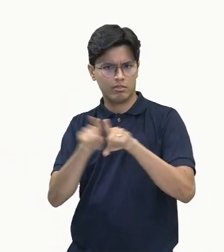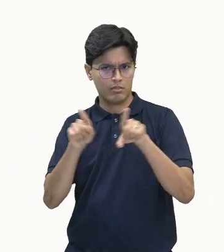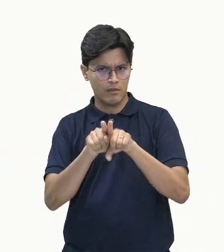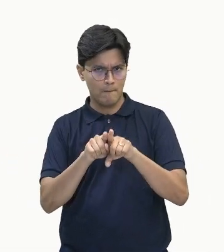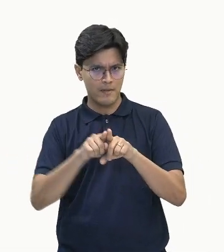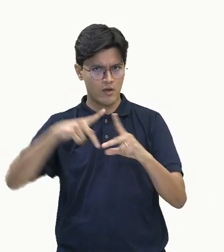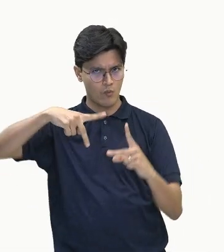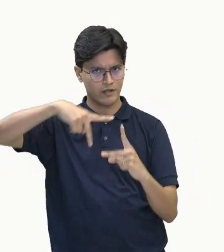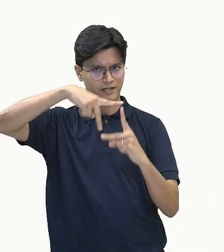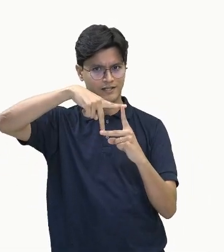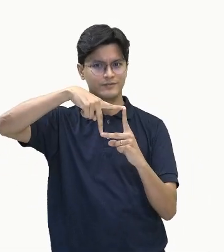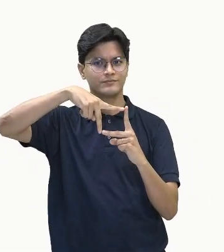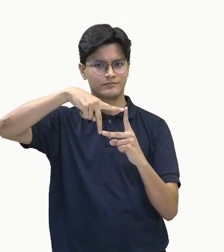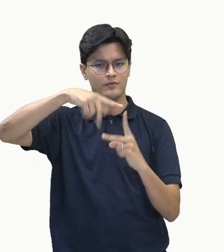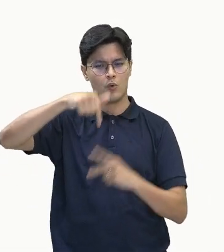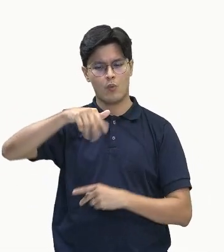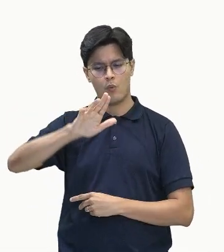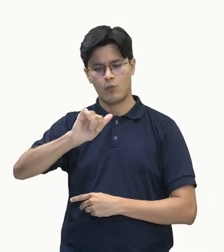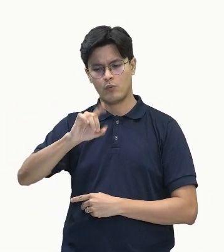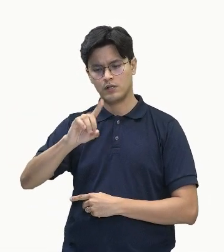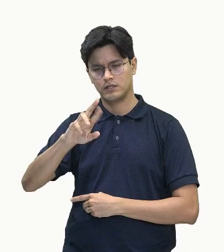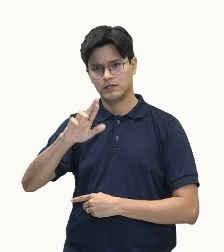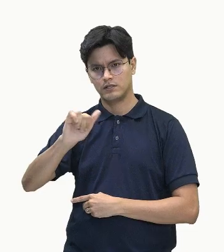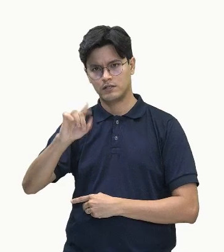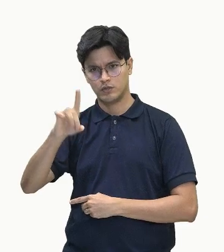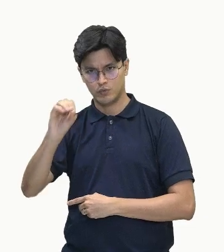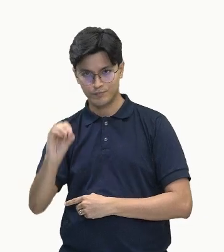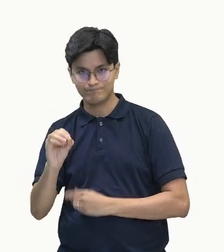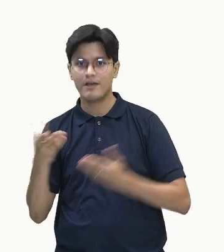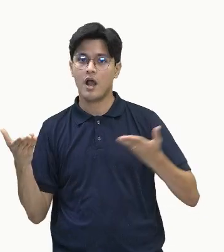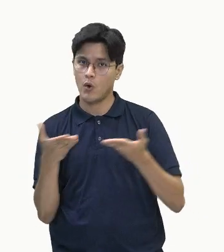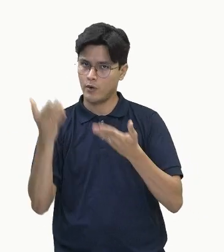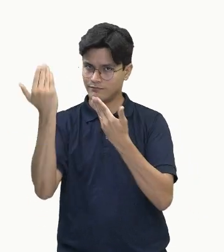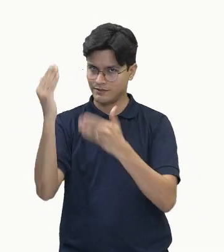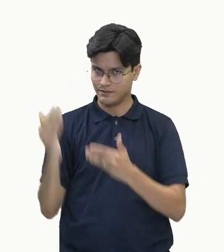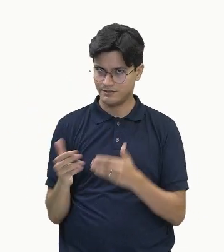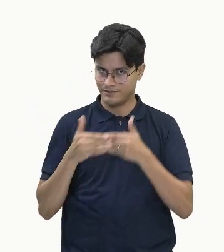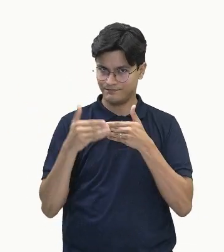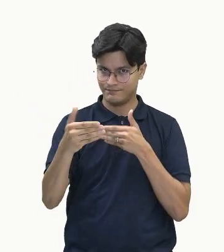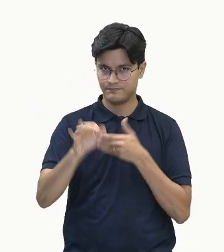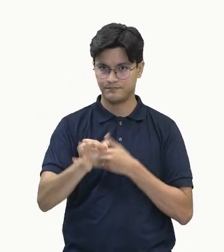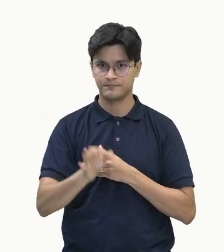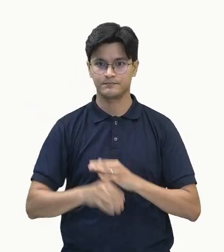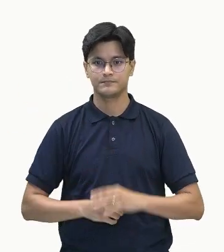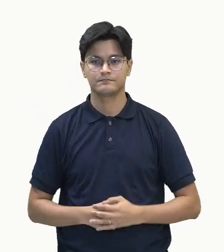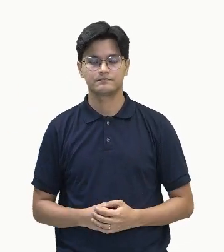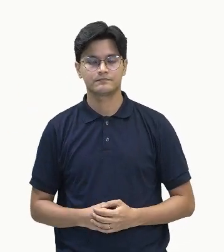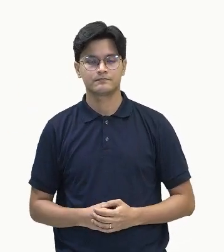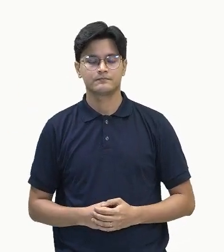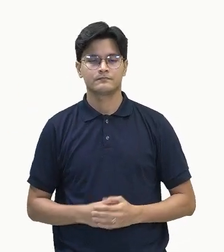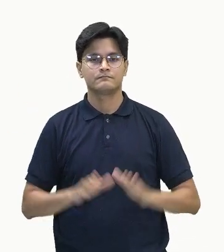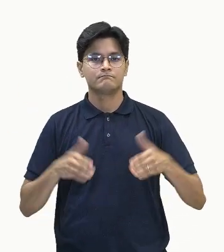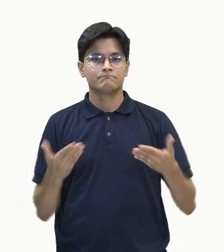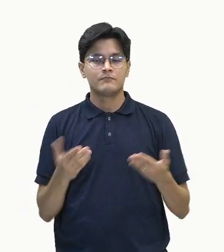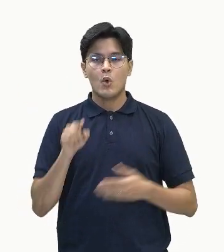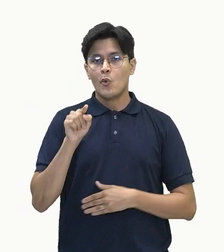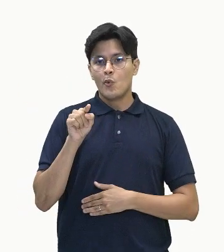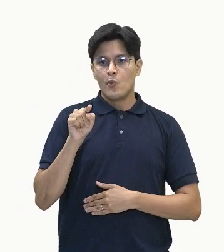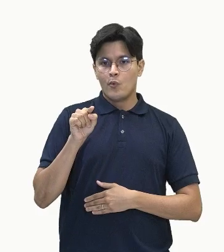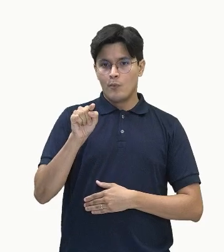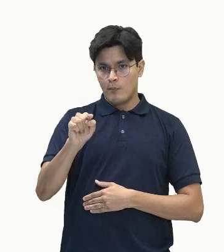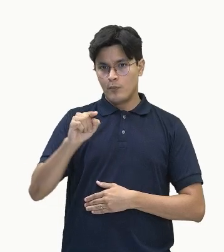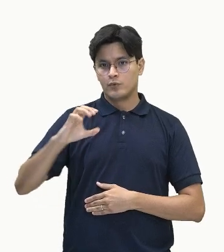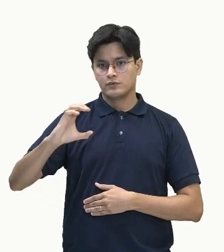vai analisar e verificar a partir de agora. Veja o seguinte, o ponto C aqui, o